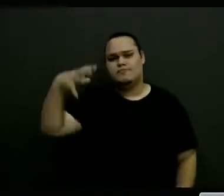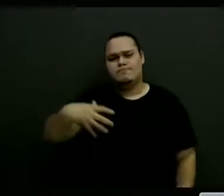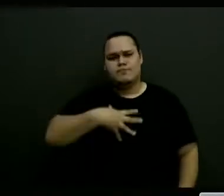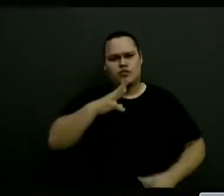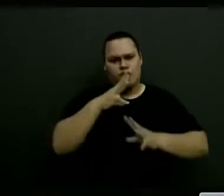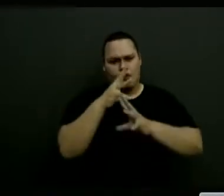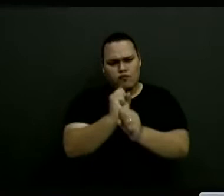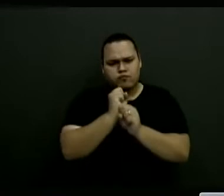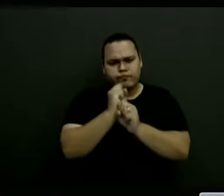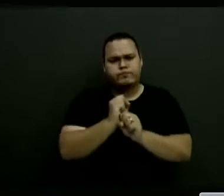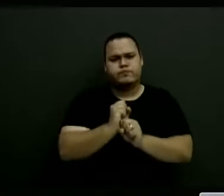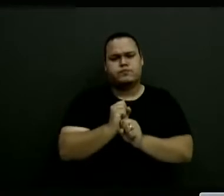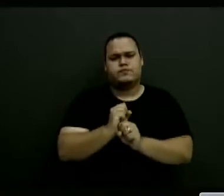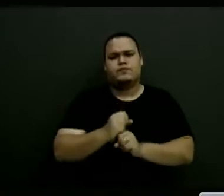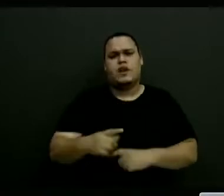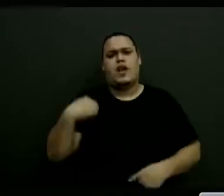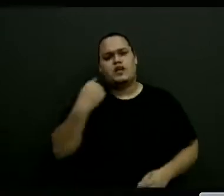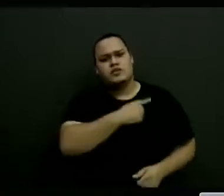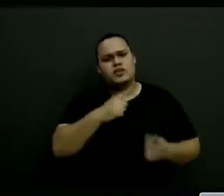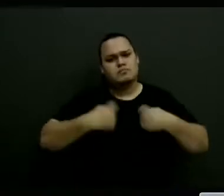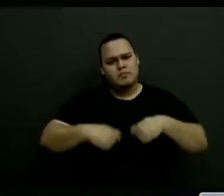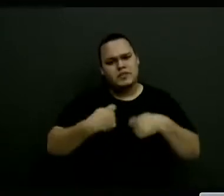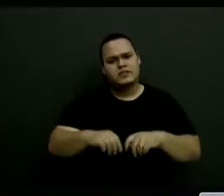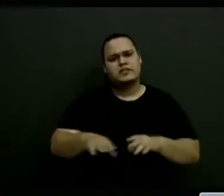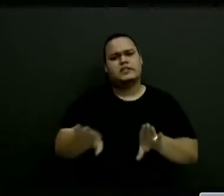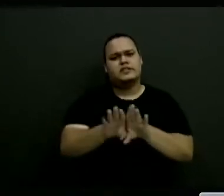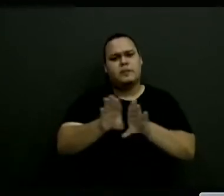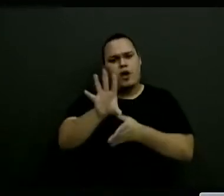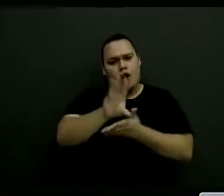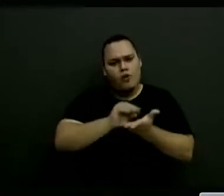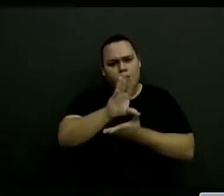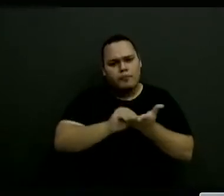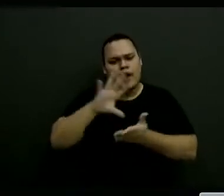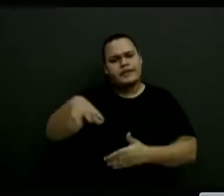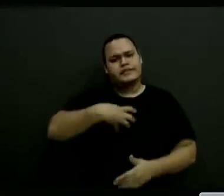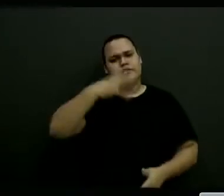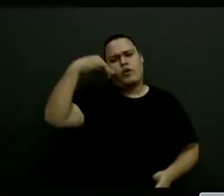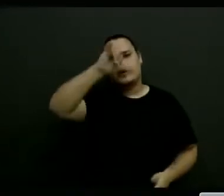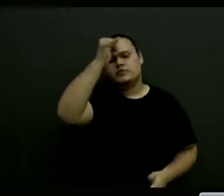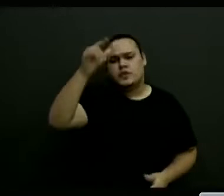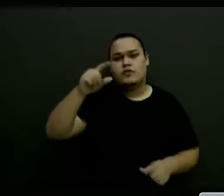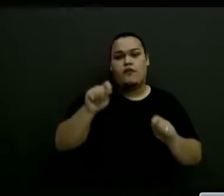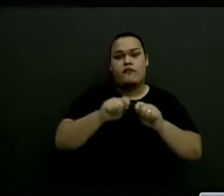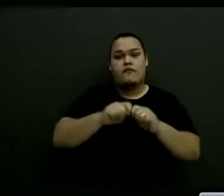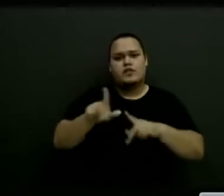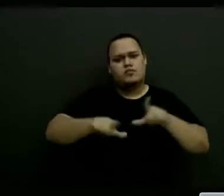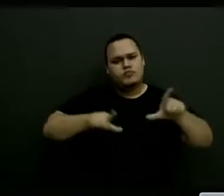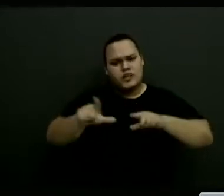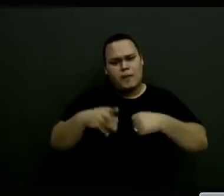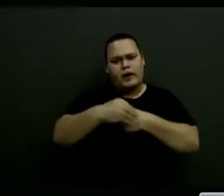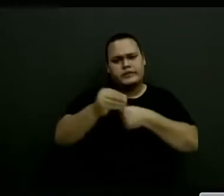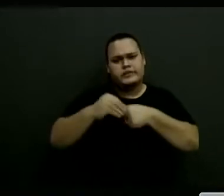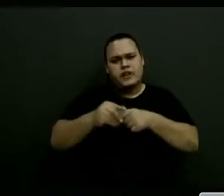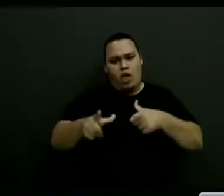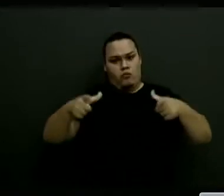no Brasil e tocar no Brasil para a glória de Deus, temos que ser cheios do Espírito de Deus. E